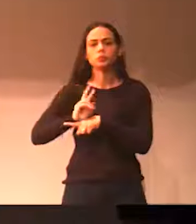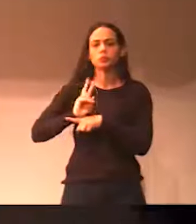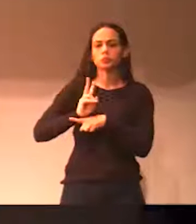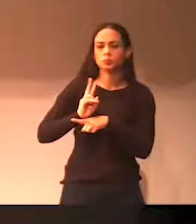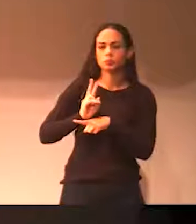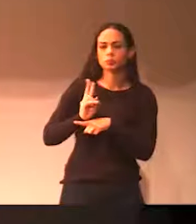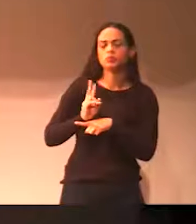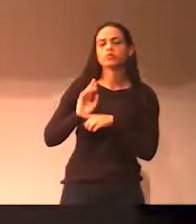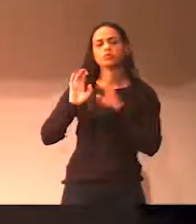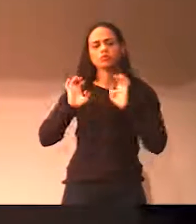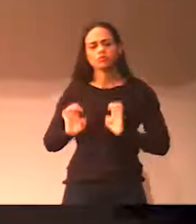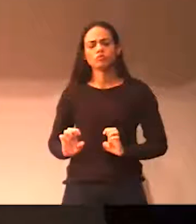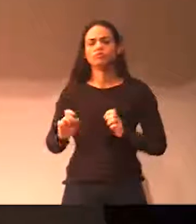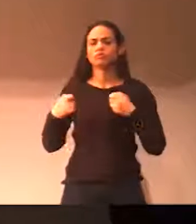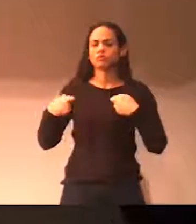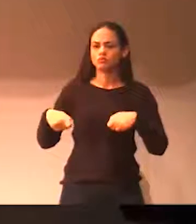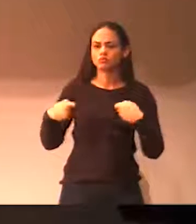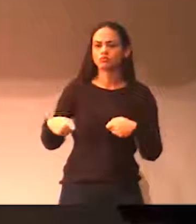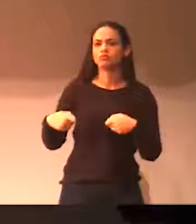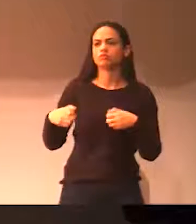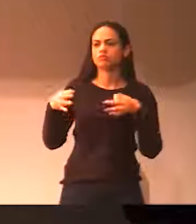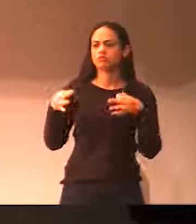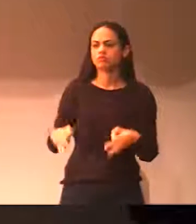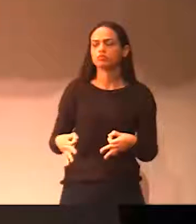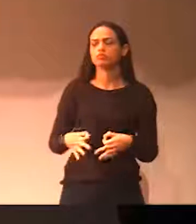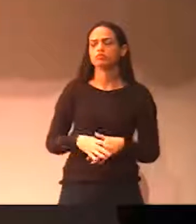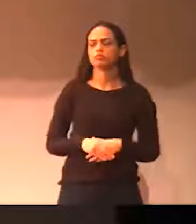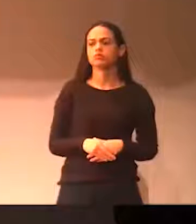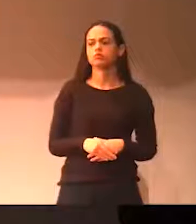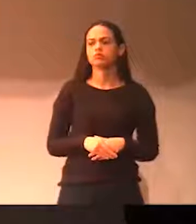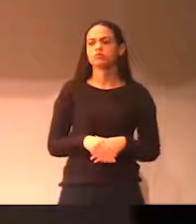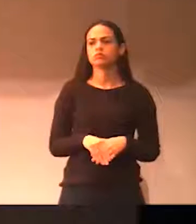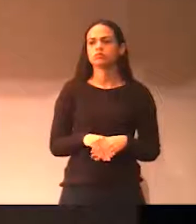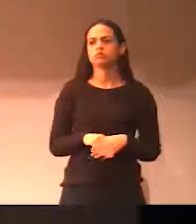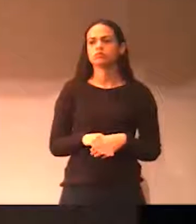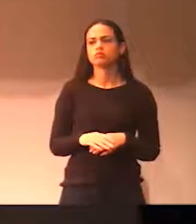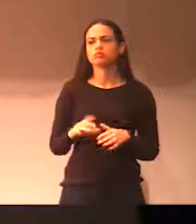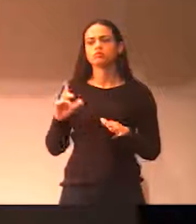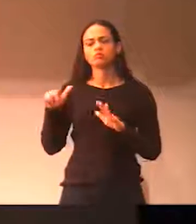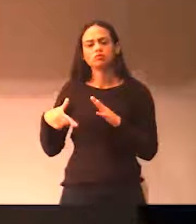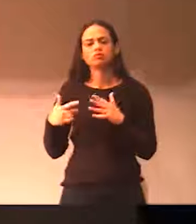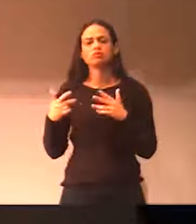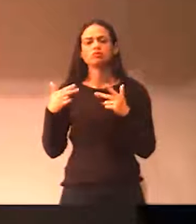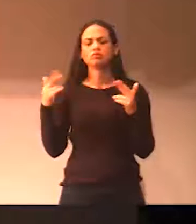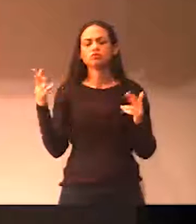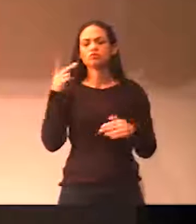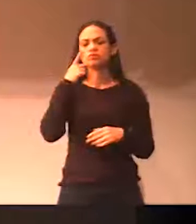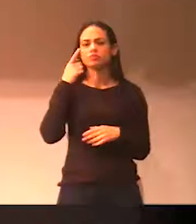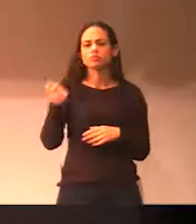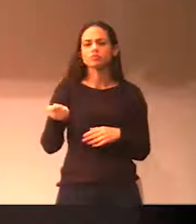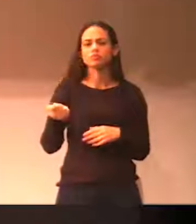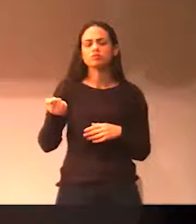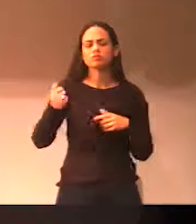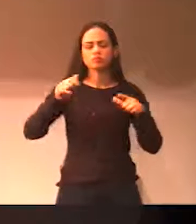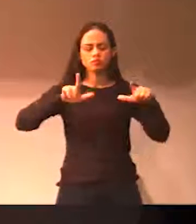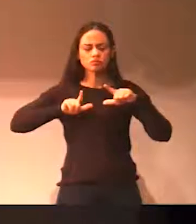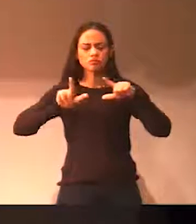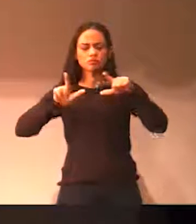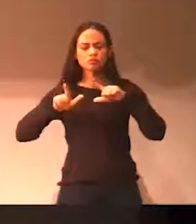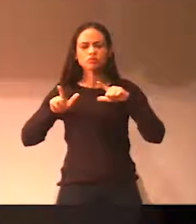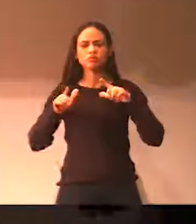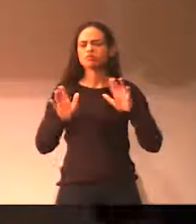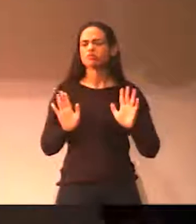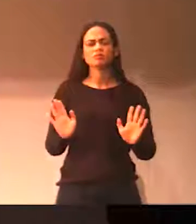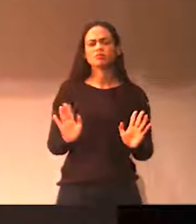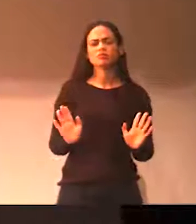com 10 secretários, dar entrevista lá dentro, falando que todo mundo foi lá receber a intimação, isso é totalmente